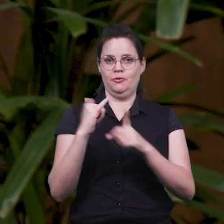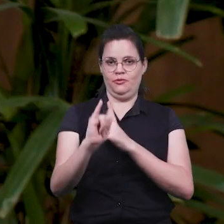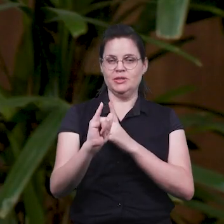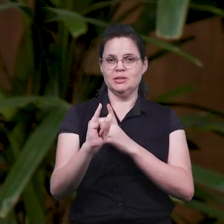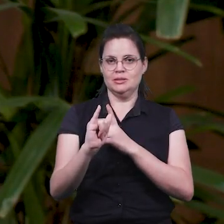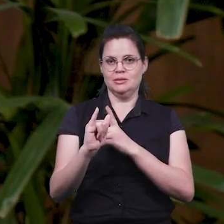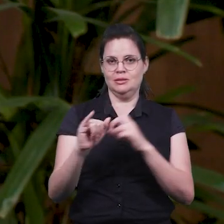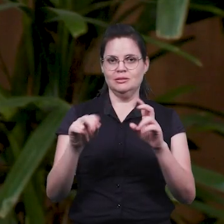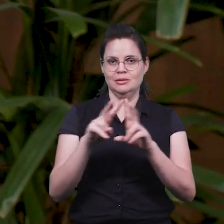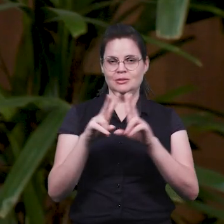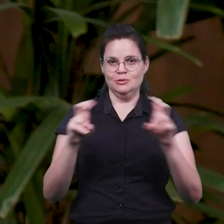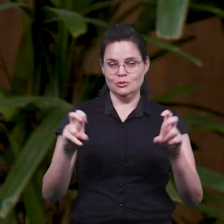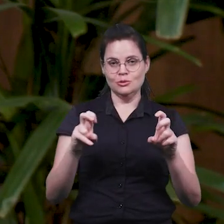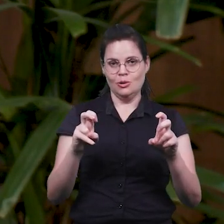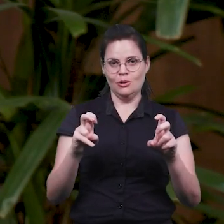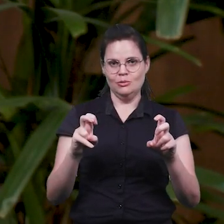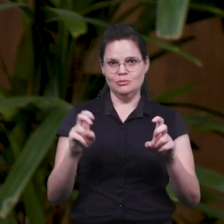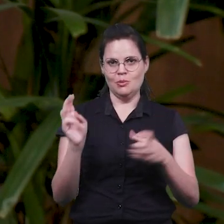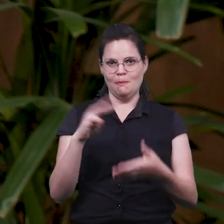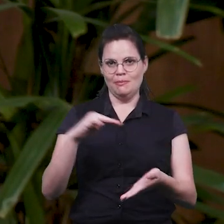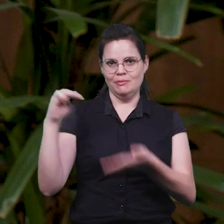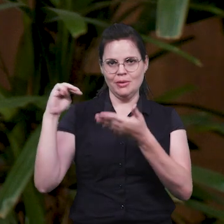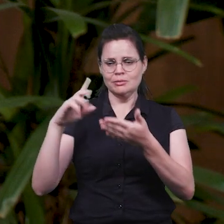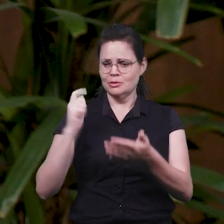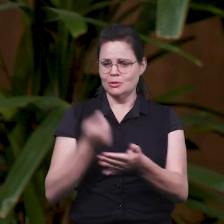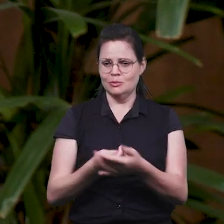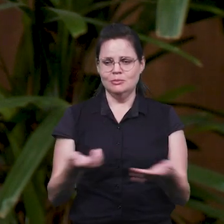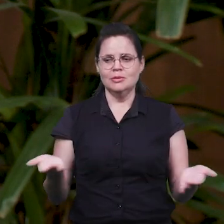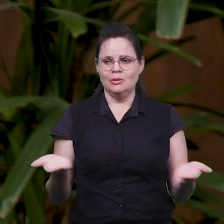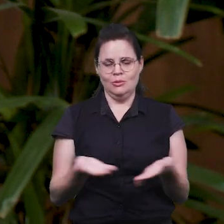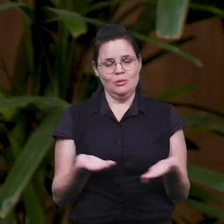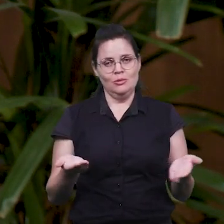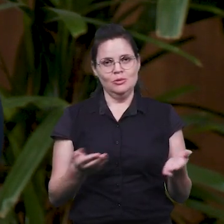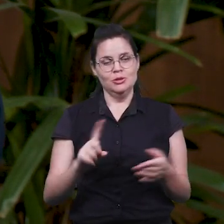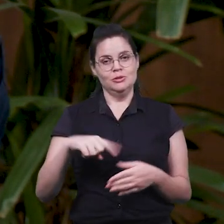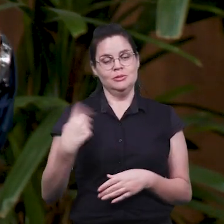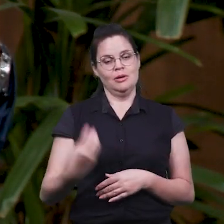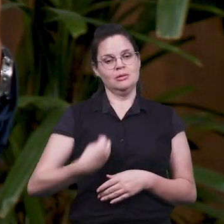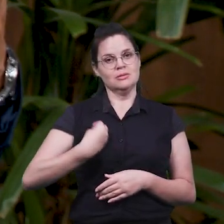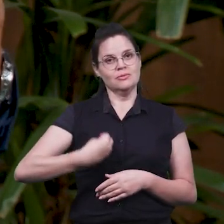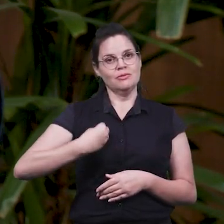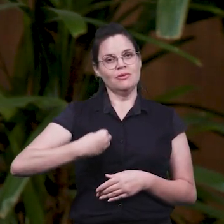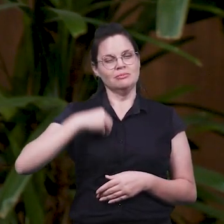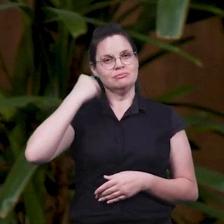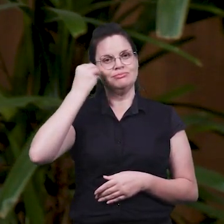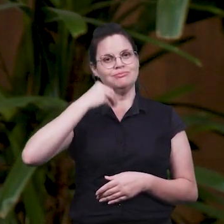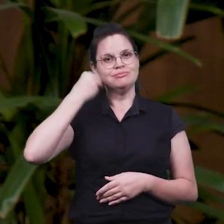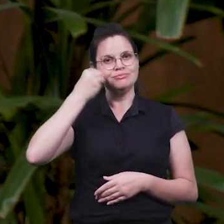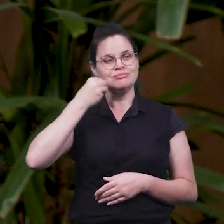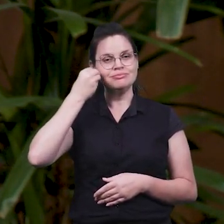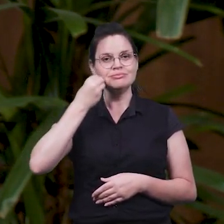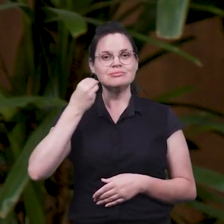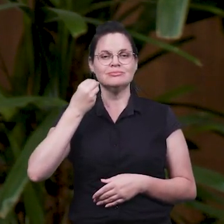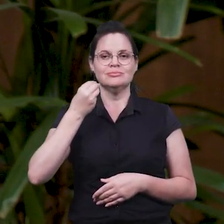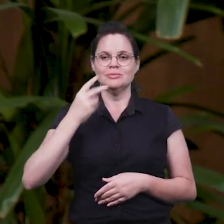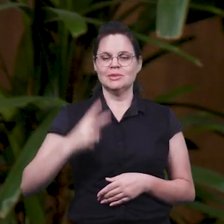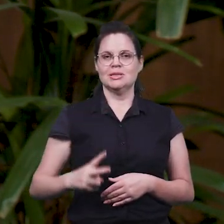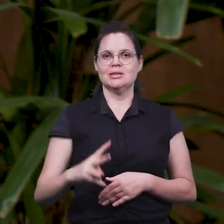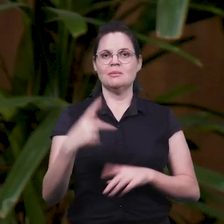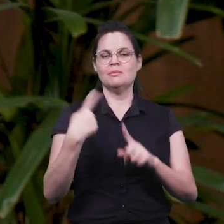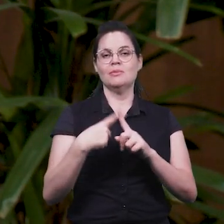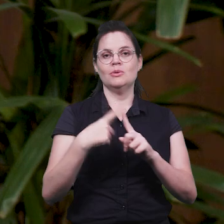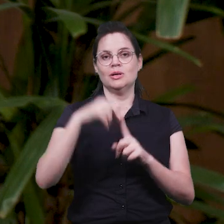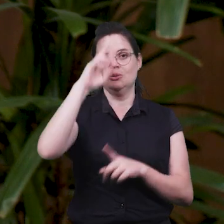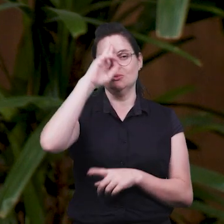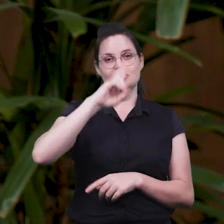profecia, ela se cumpre nos nossos dias, né? Nós vivenciamos isso, né? Porque a obra